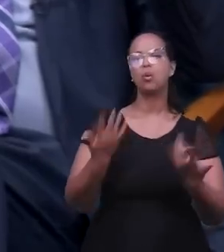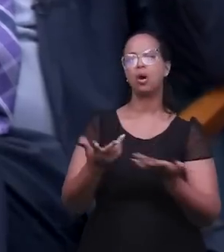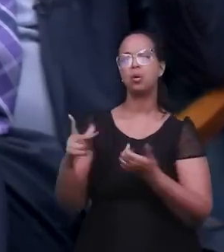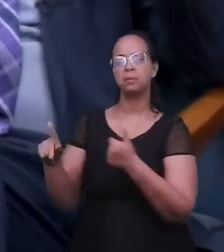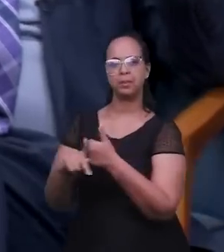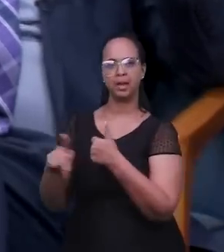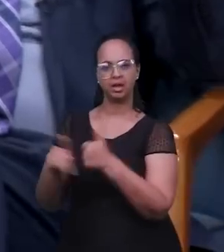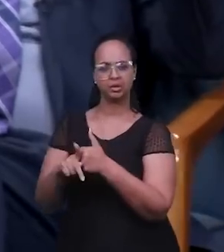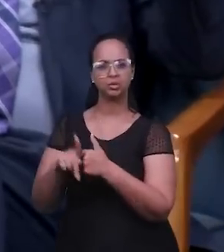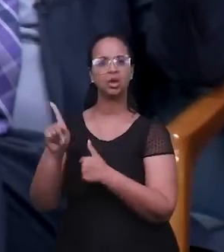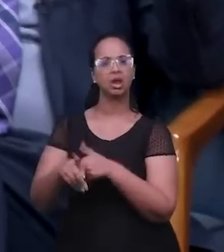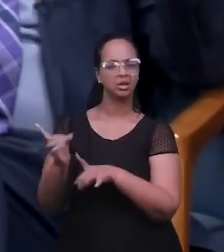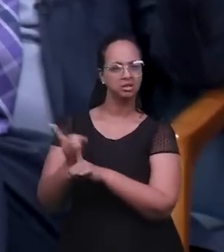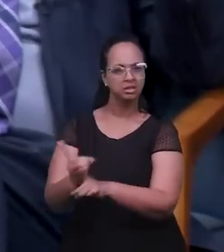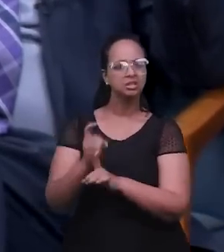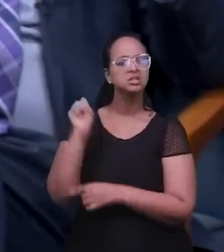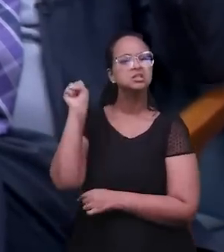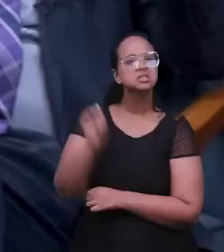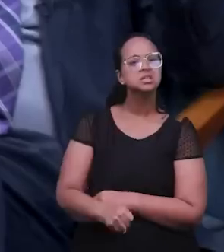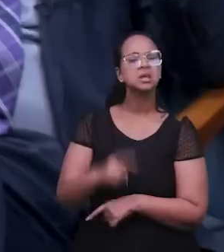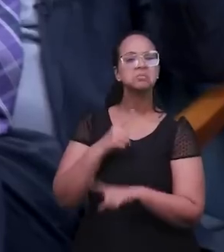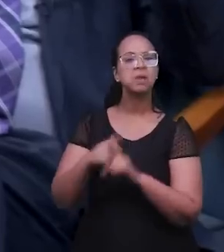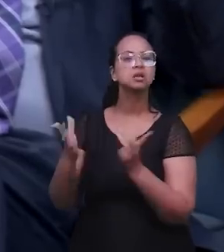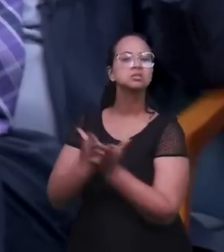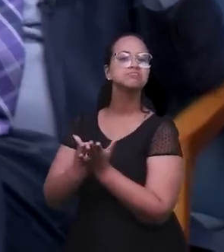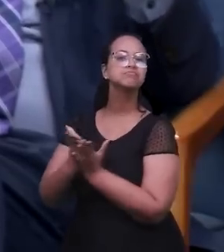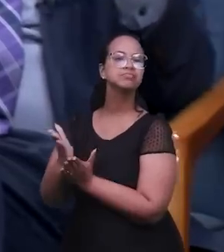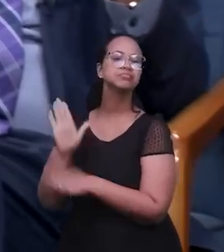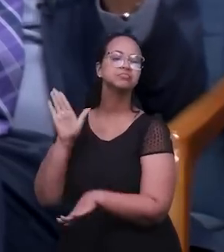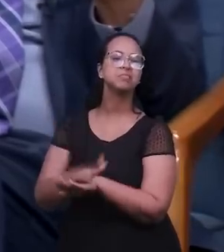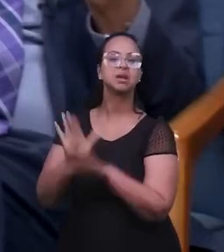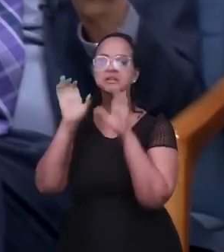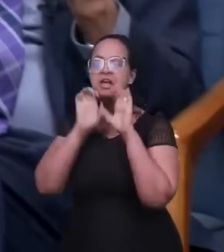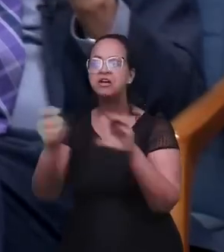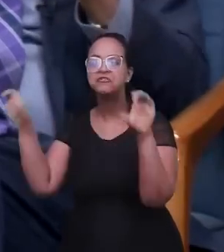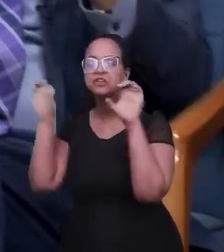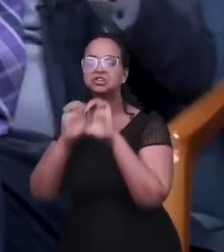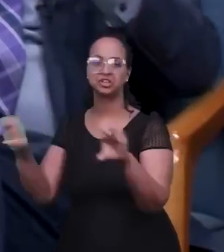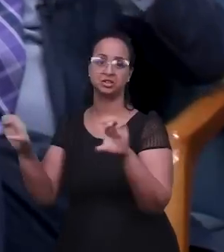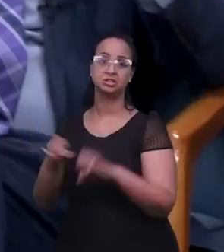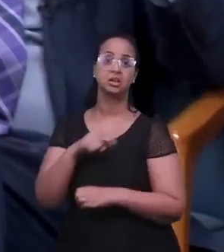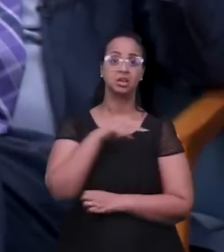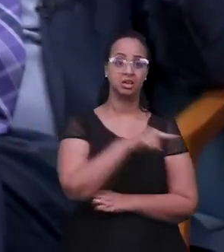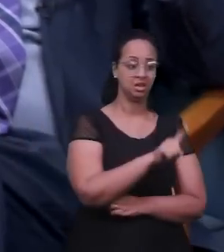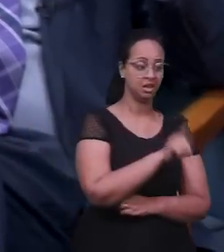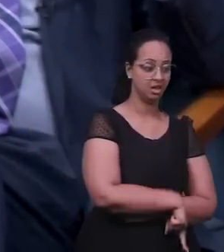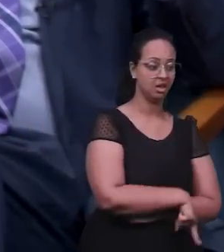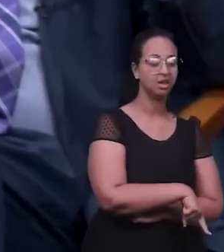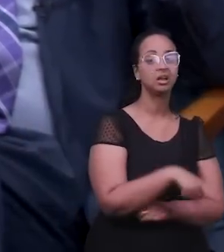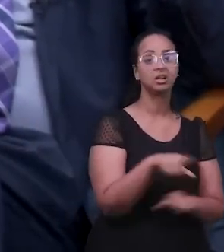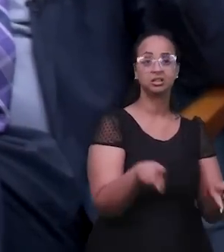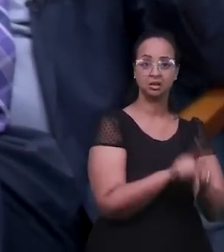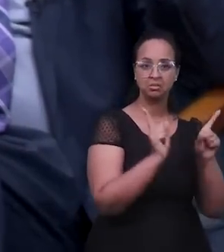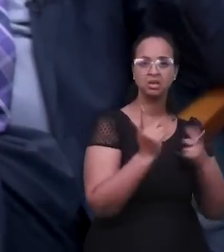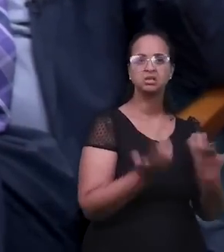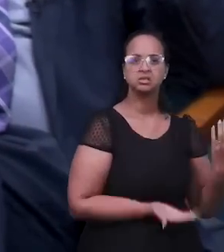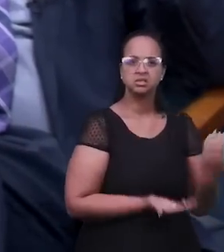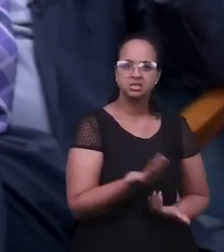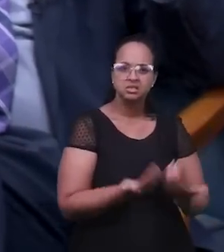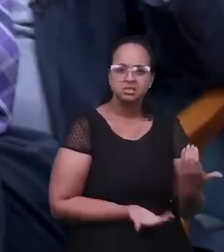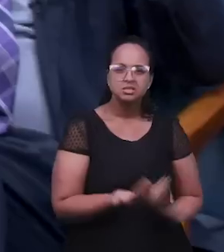característica de Paulo. Qual foi a característica de Pedro? Pedro era apóstolo? Era, mas a linha de Pedro era muito mais evangelística. Paulo